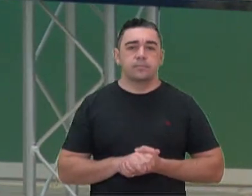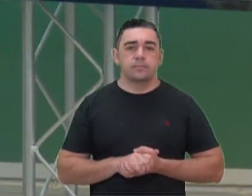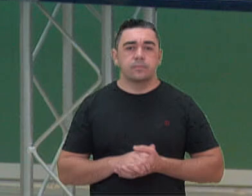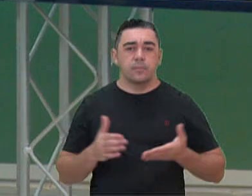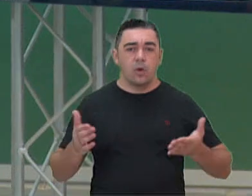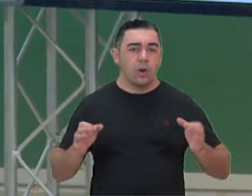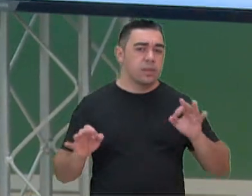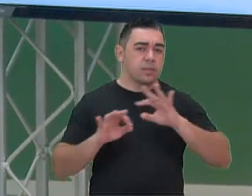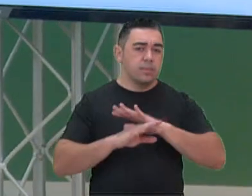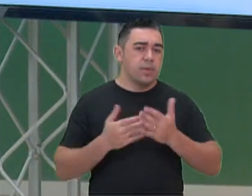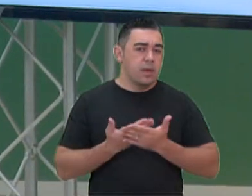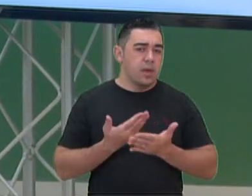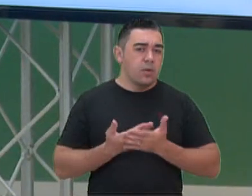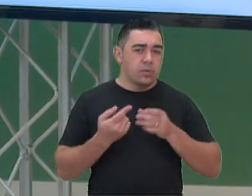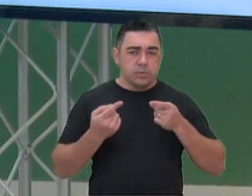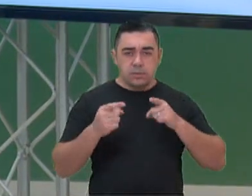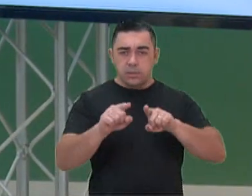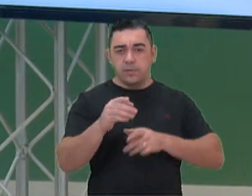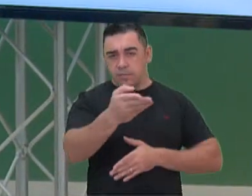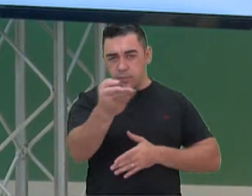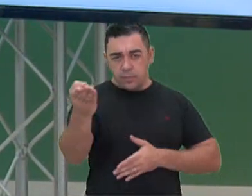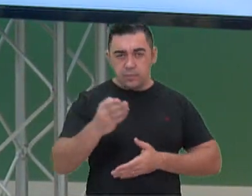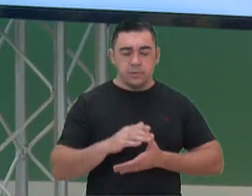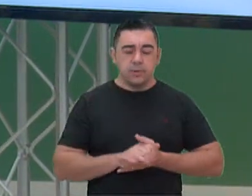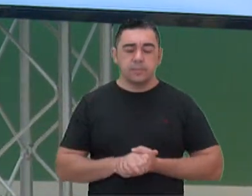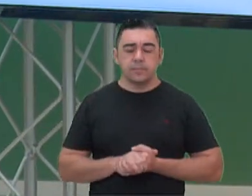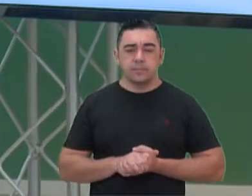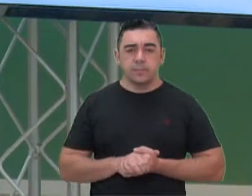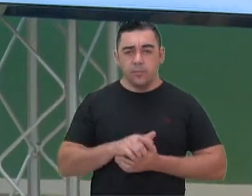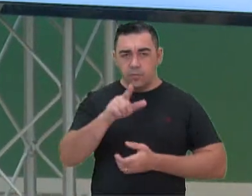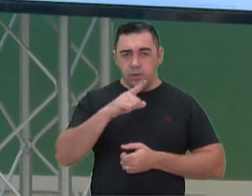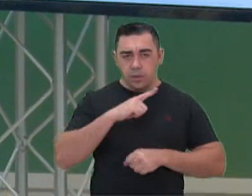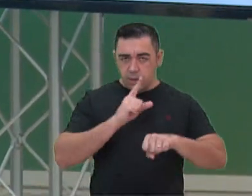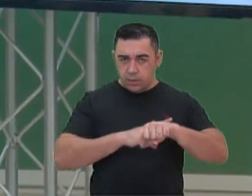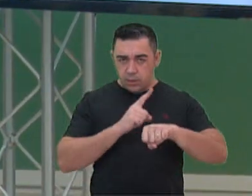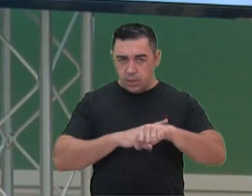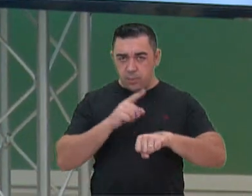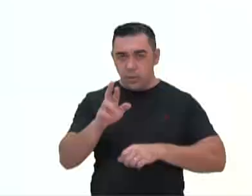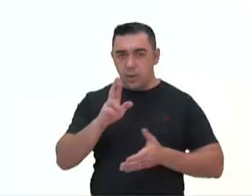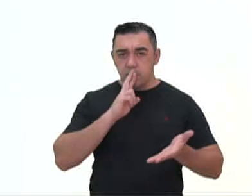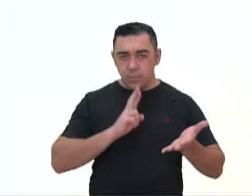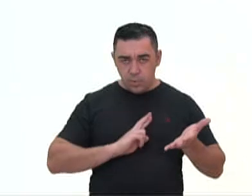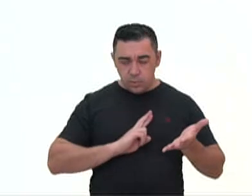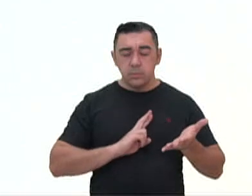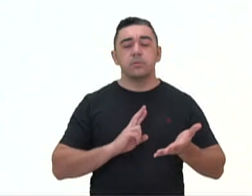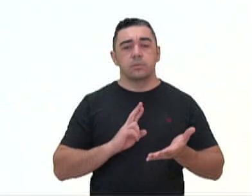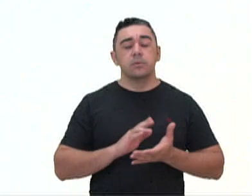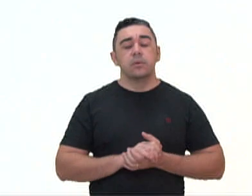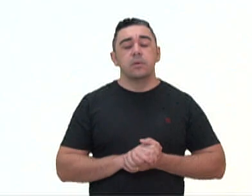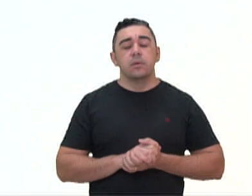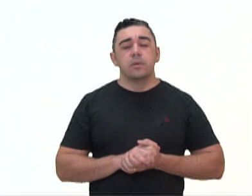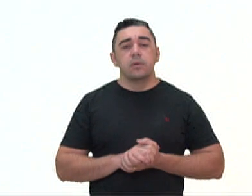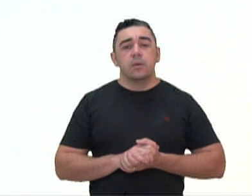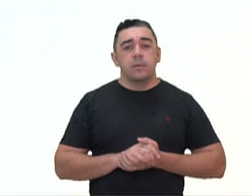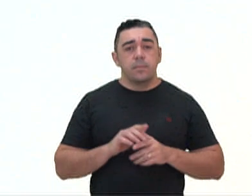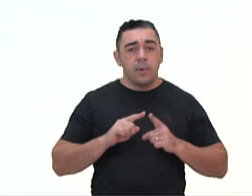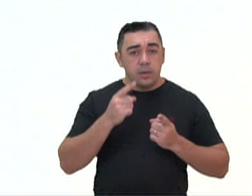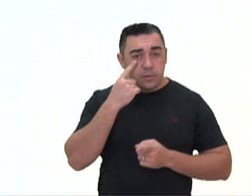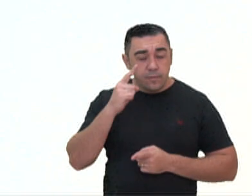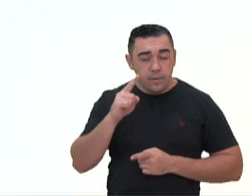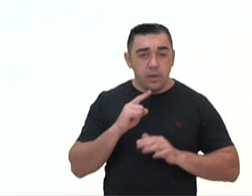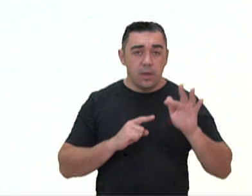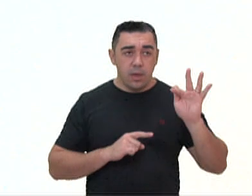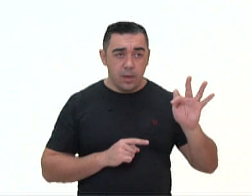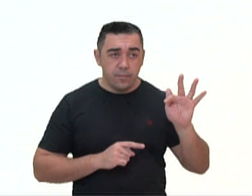E para terminar a nossa aula, um desafio. Você vai ter um tempo para resolver, eu já volto com as respostas, mas considere a